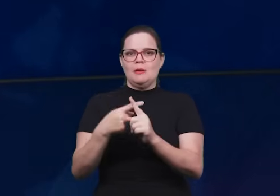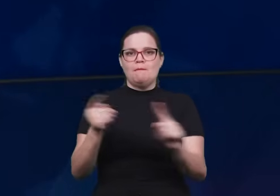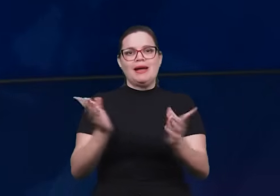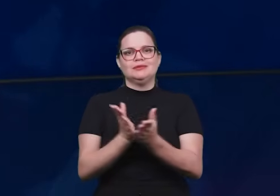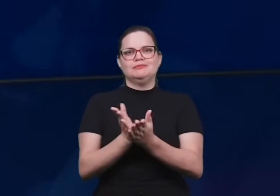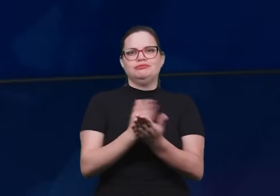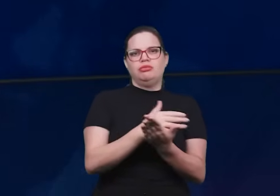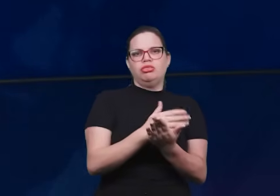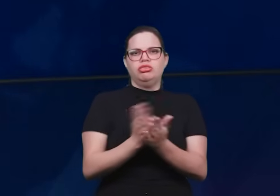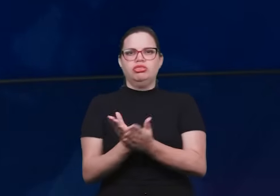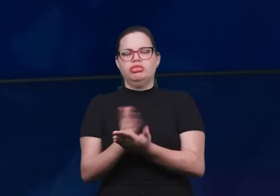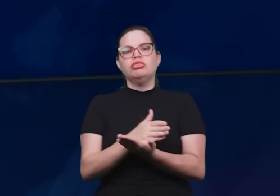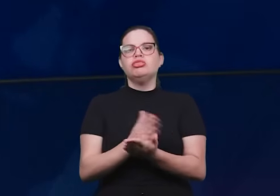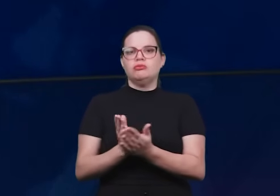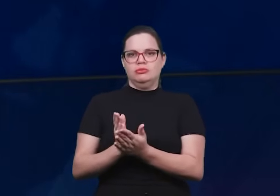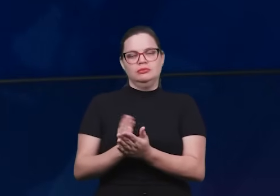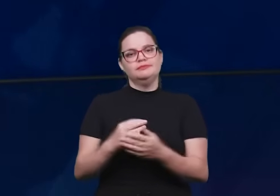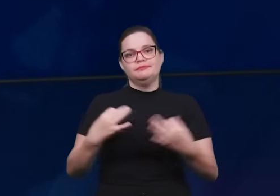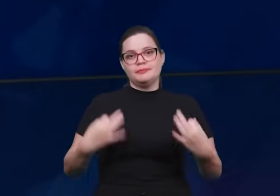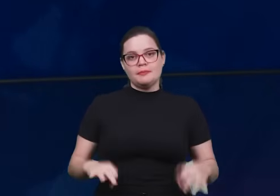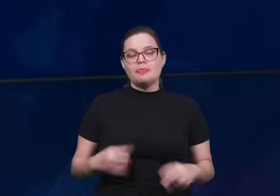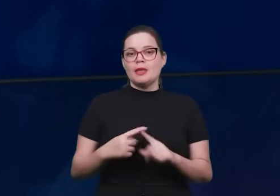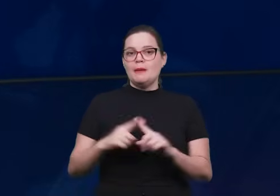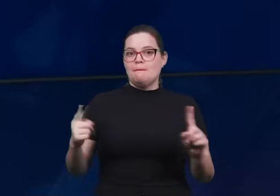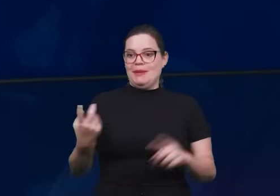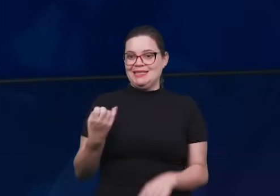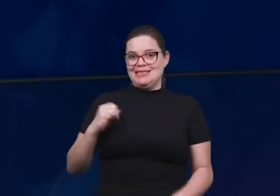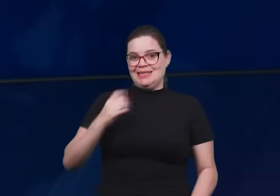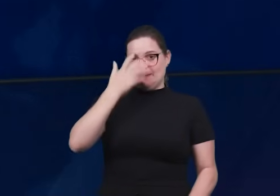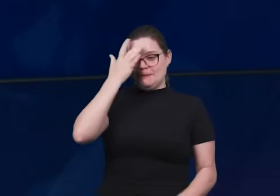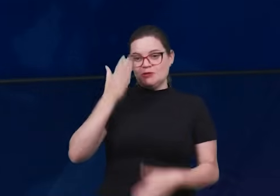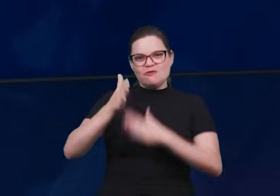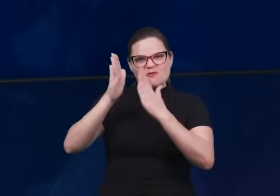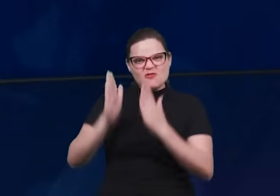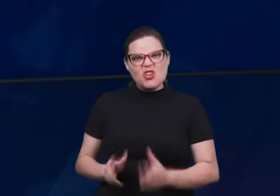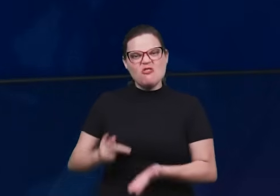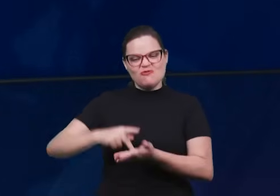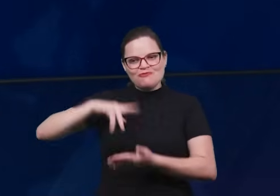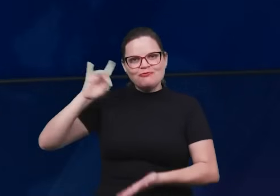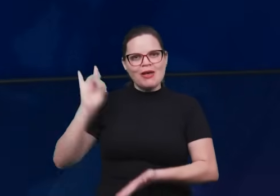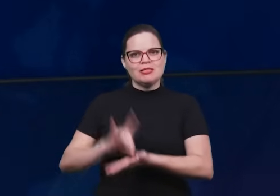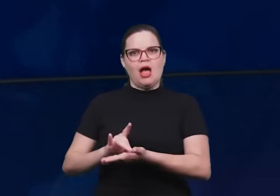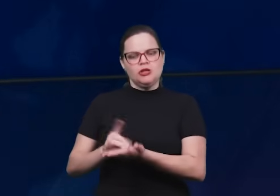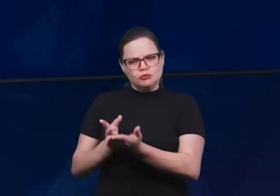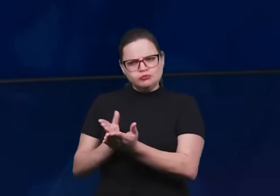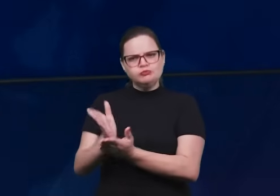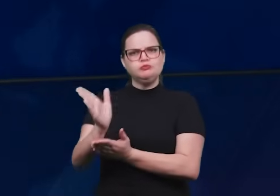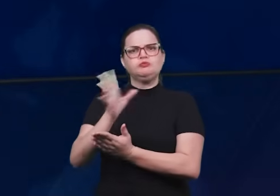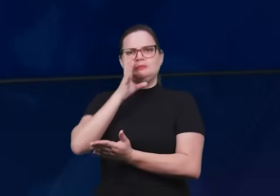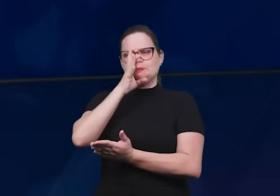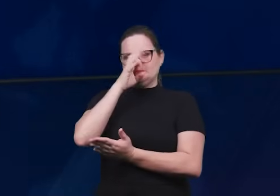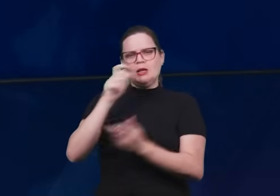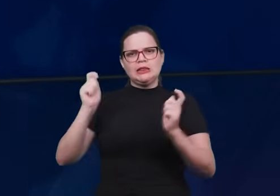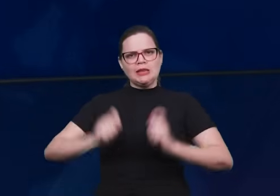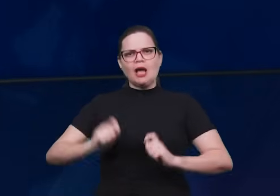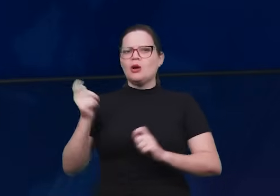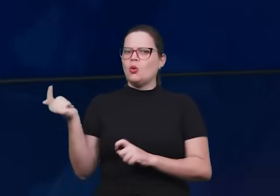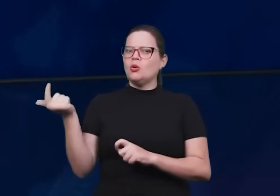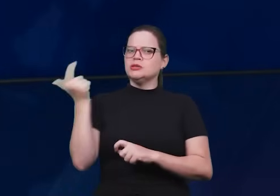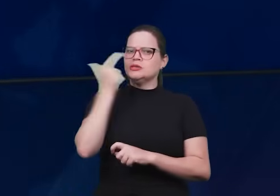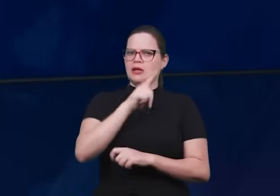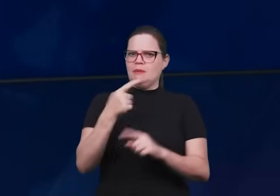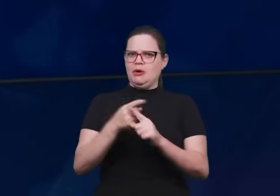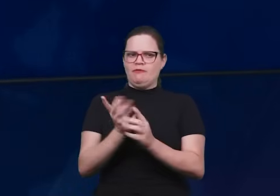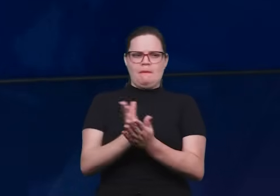se manifesta naquele que é fiel e persevera no caminho, sem se desviar nem para a direita